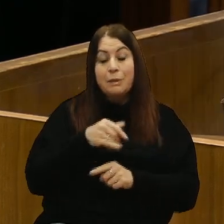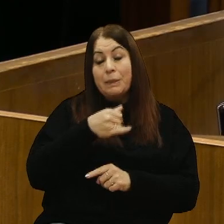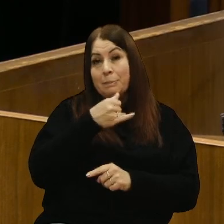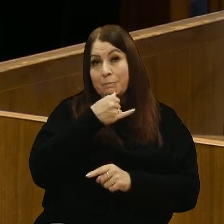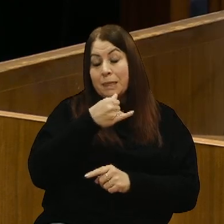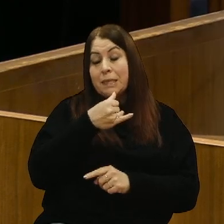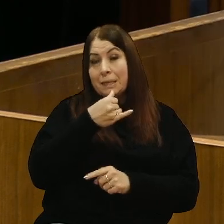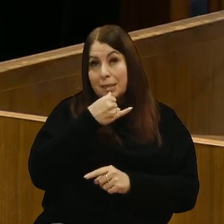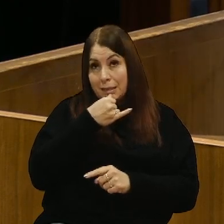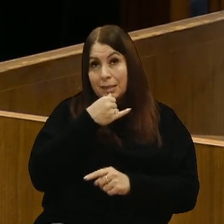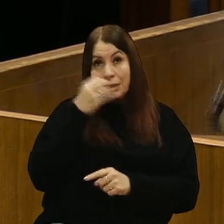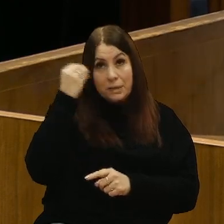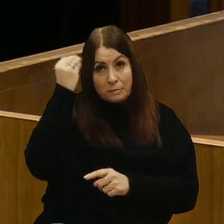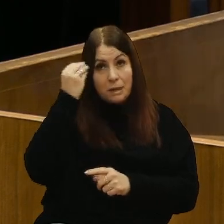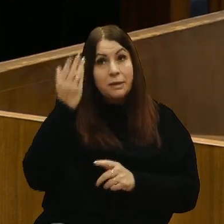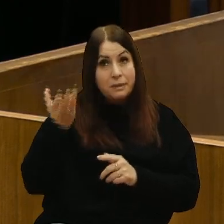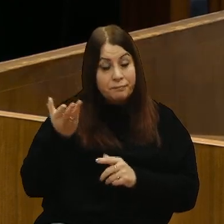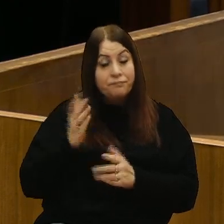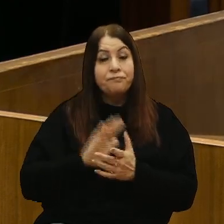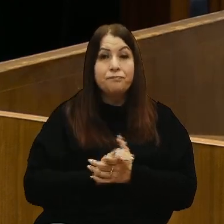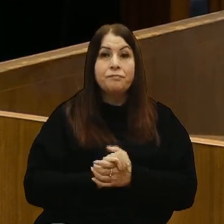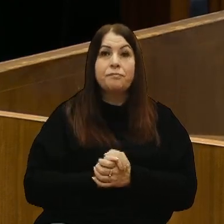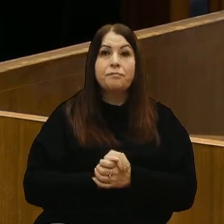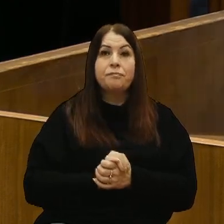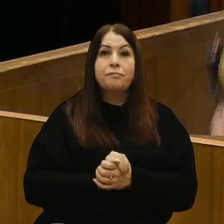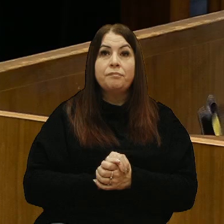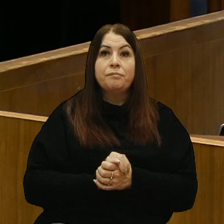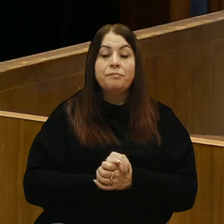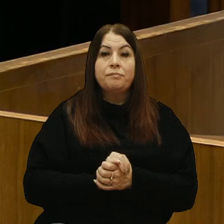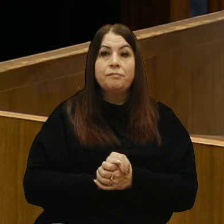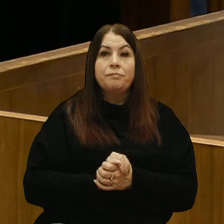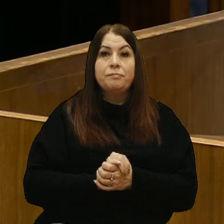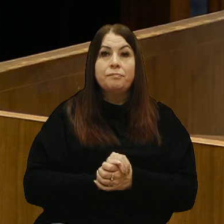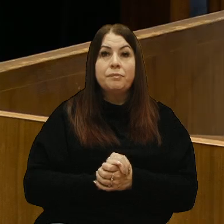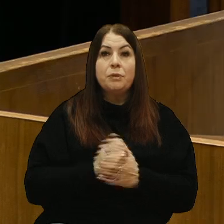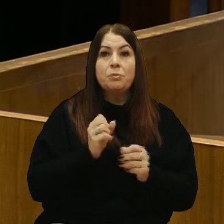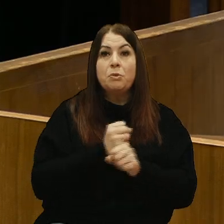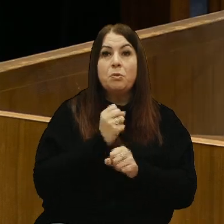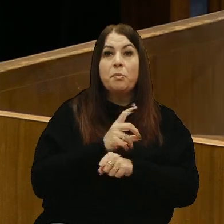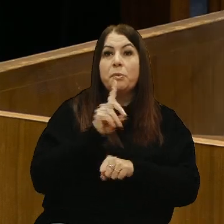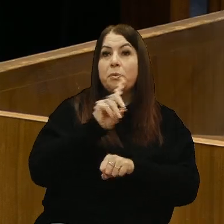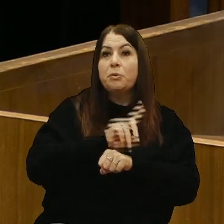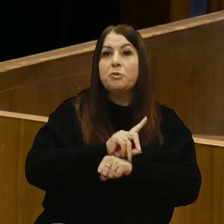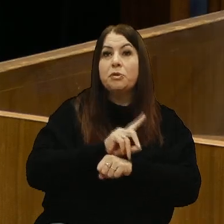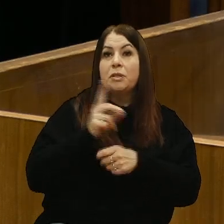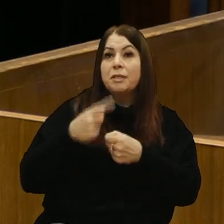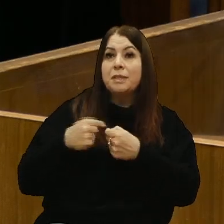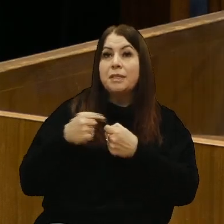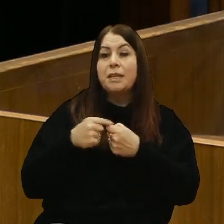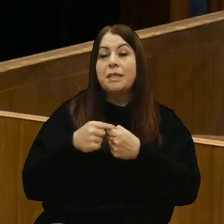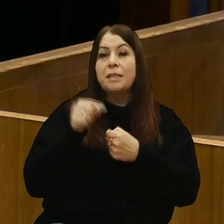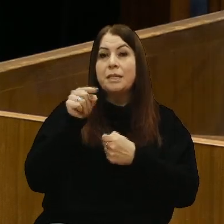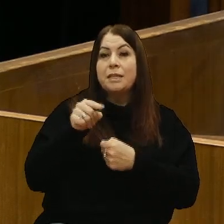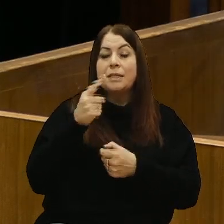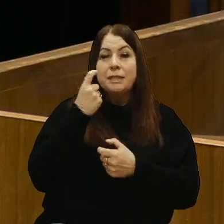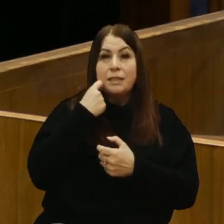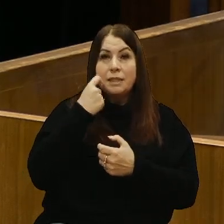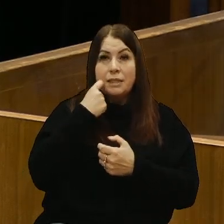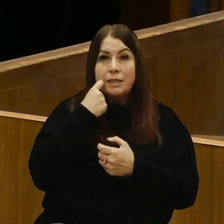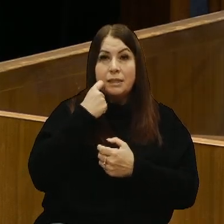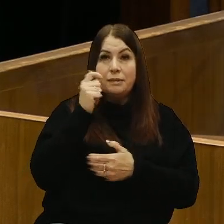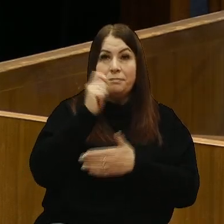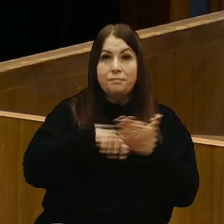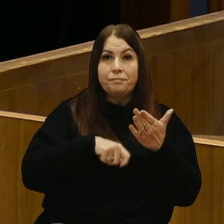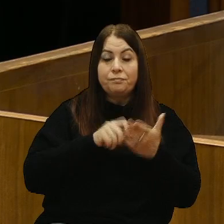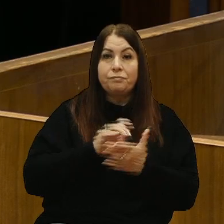triste experiência. Então, uma obra por dia na nossa cidade e essa aqui, sexta-feira,